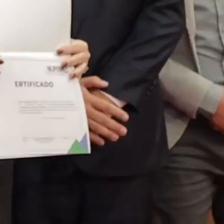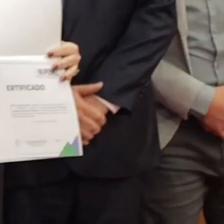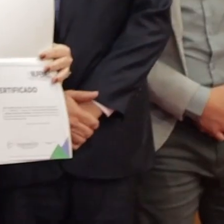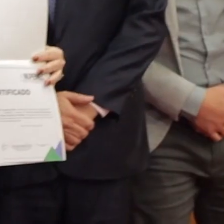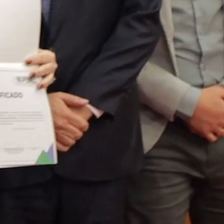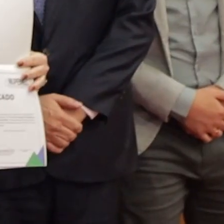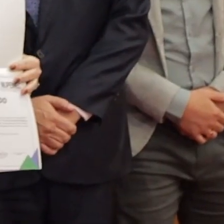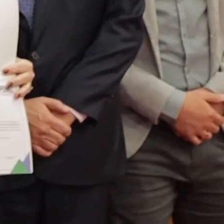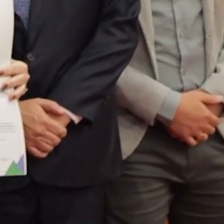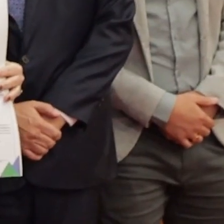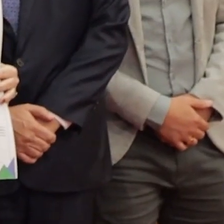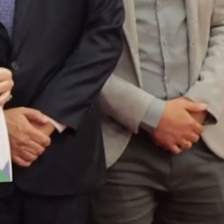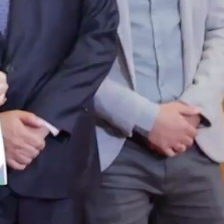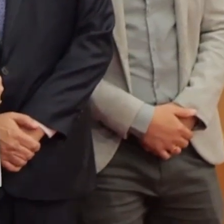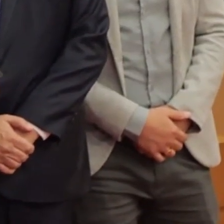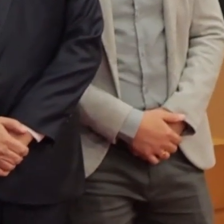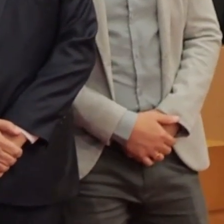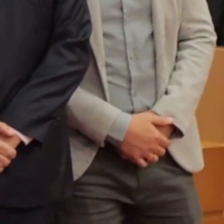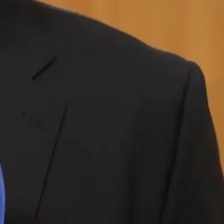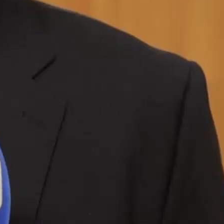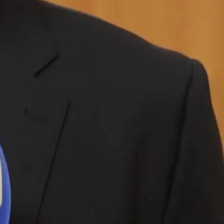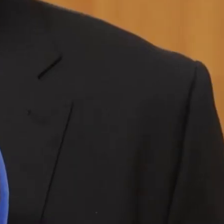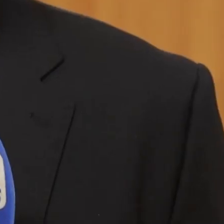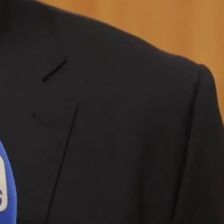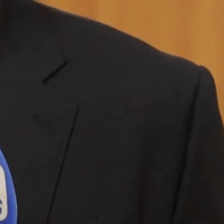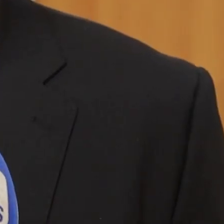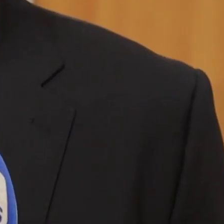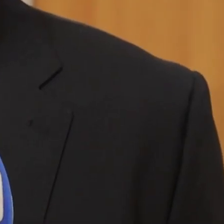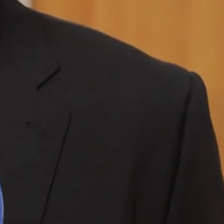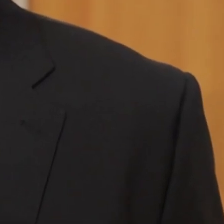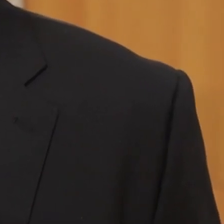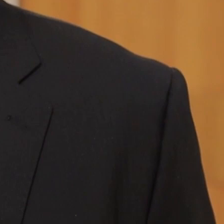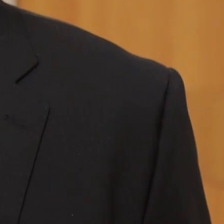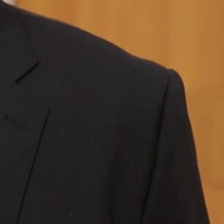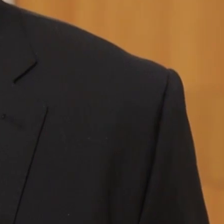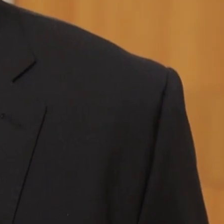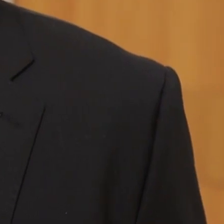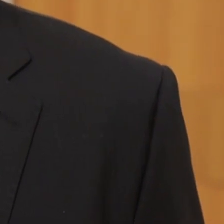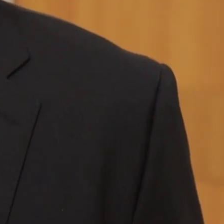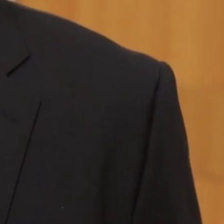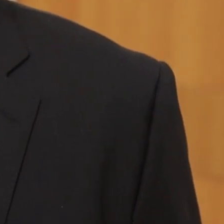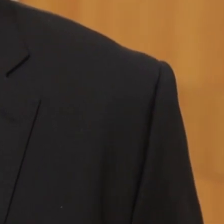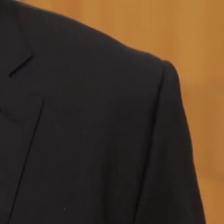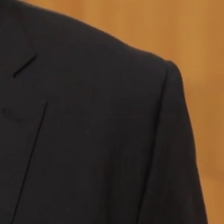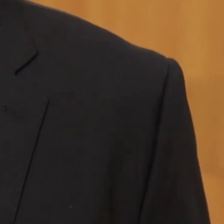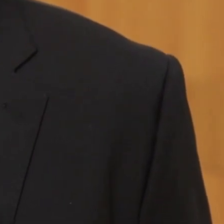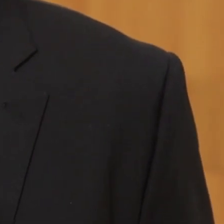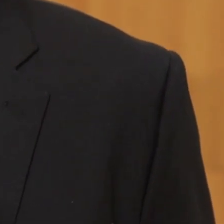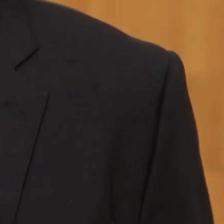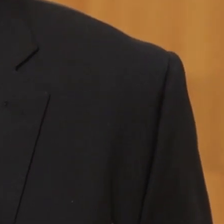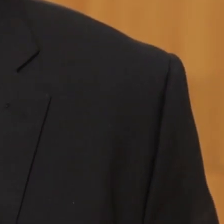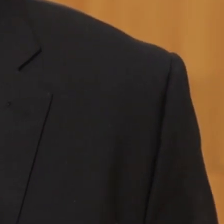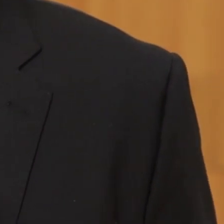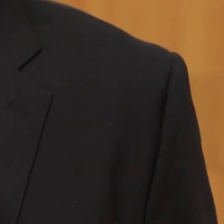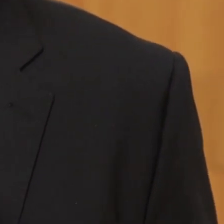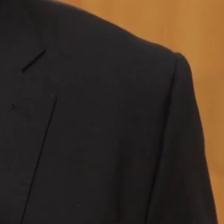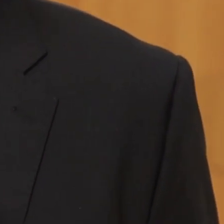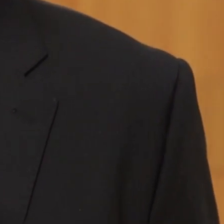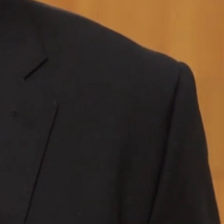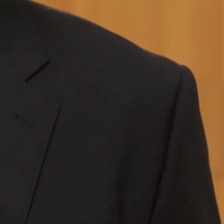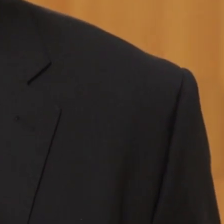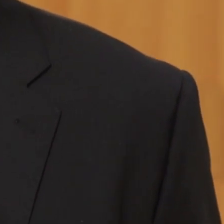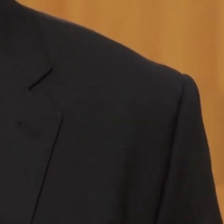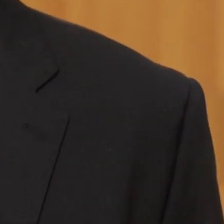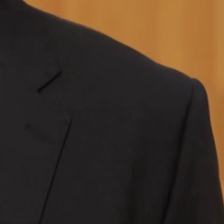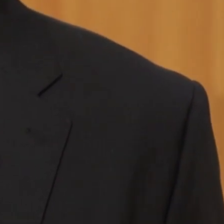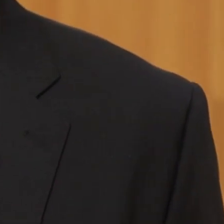Código de Consumidor, prevendo a figura do superendividado, é possível que essa pessoa busque o Poder